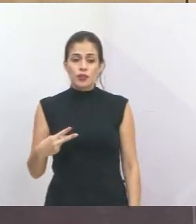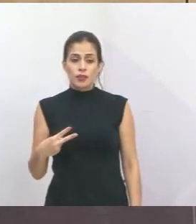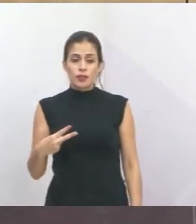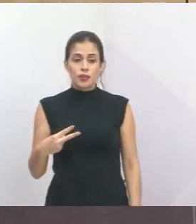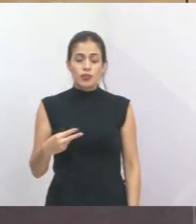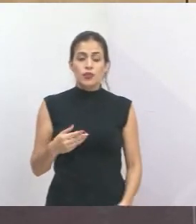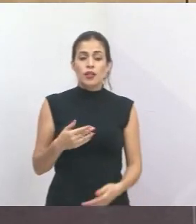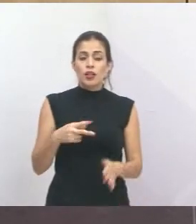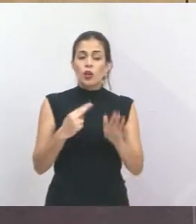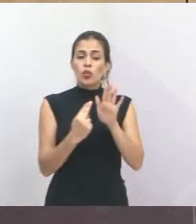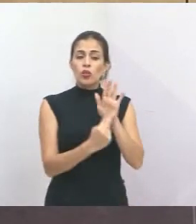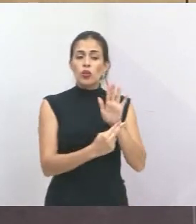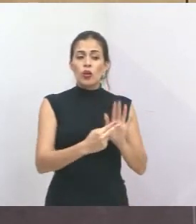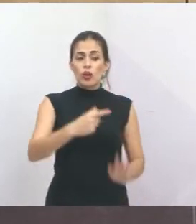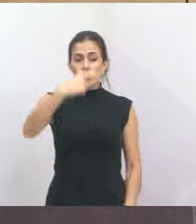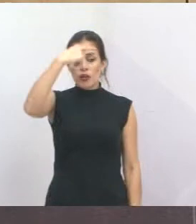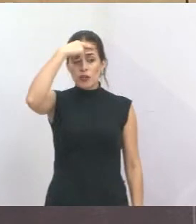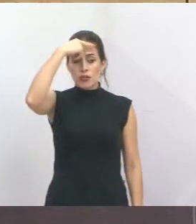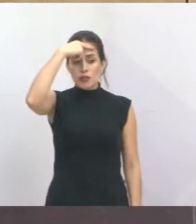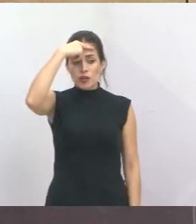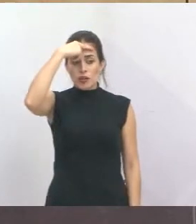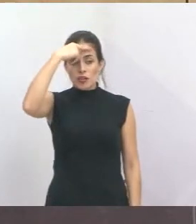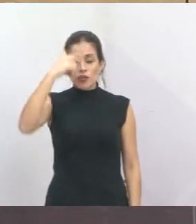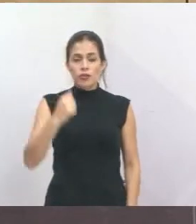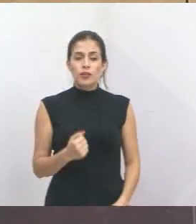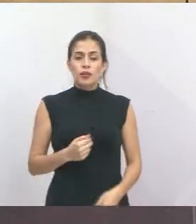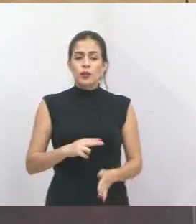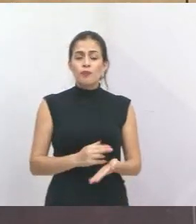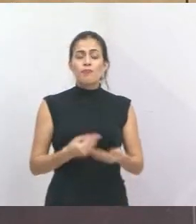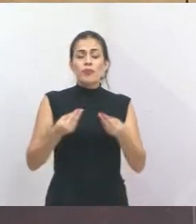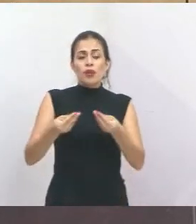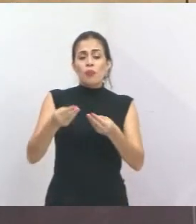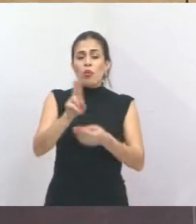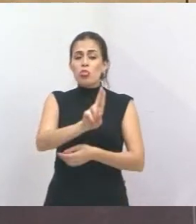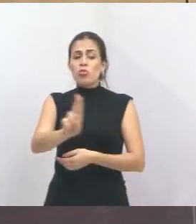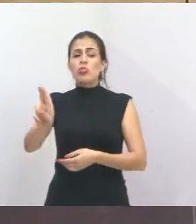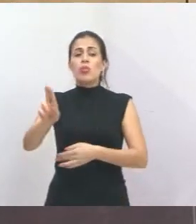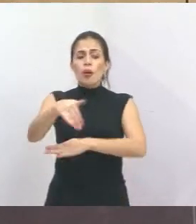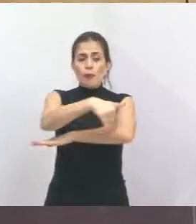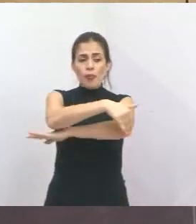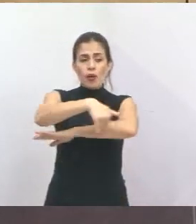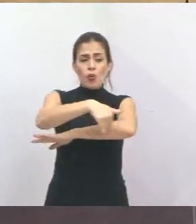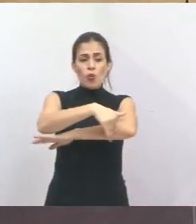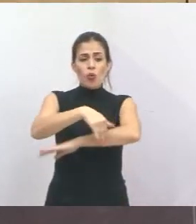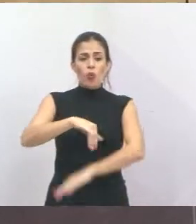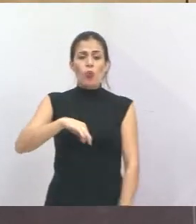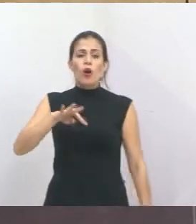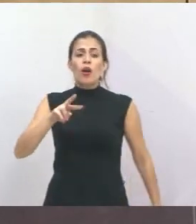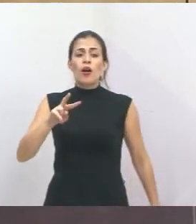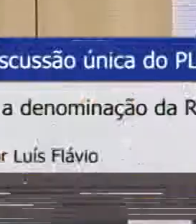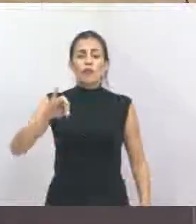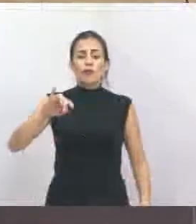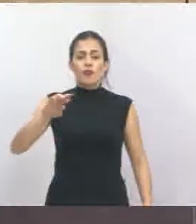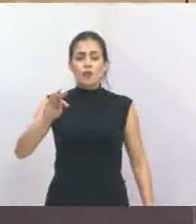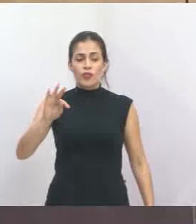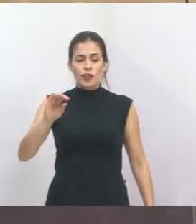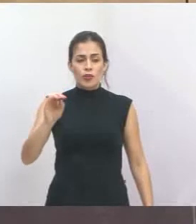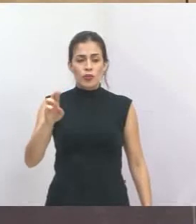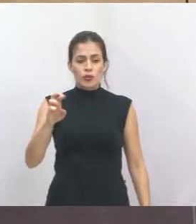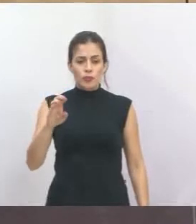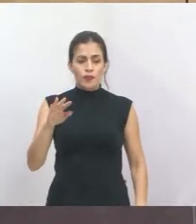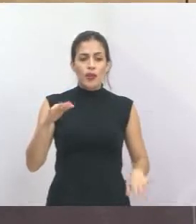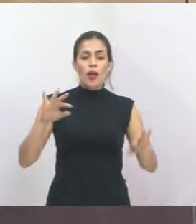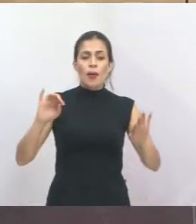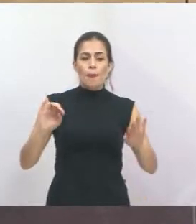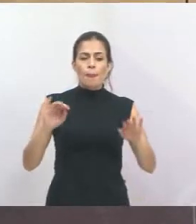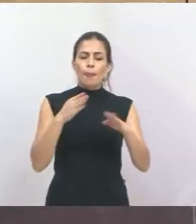032/2022, de autoria do vereador Luiz Flávio, que dispõe sobre a denominação da rua Vitor Fraga de Oliveira, foi